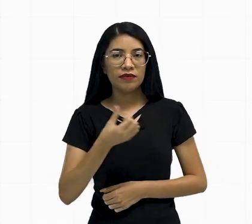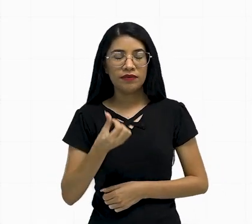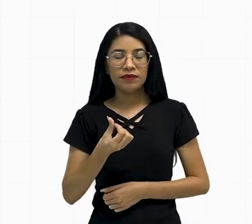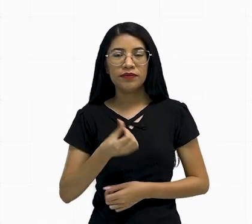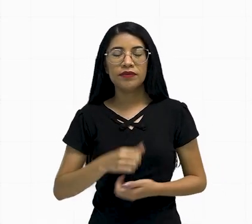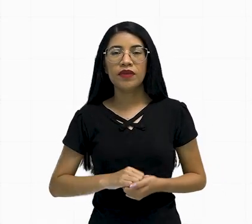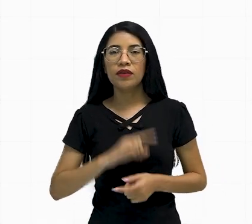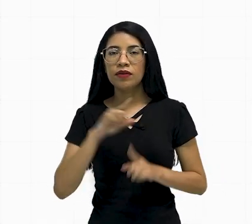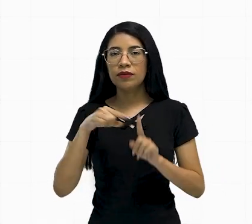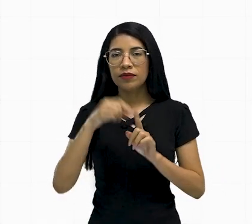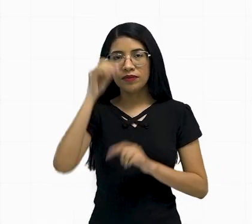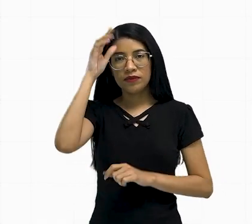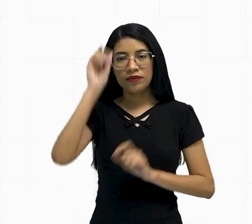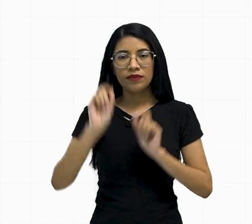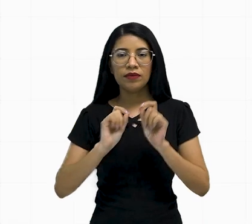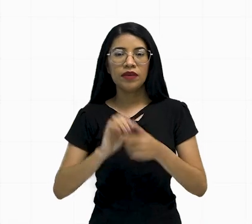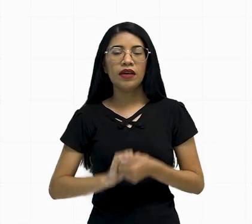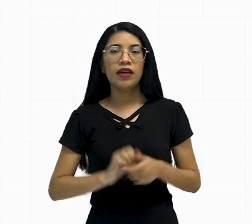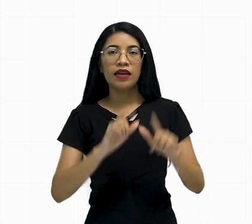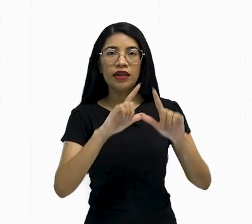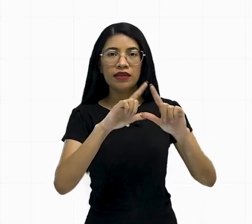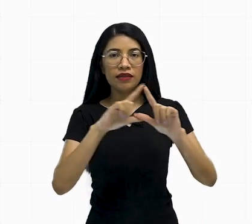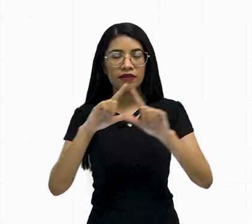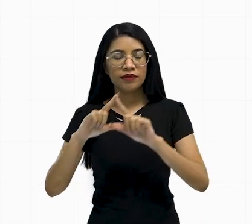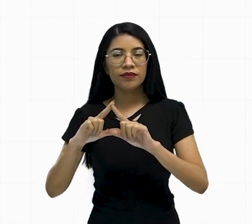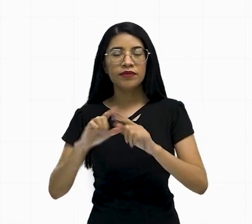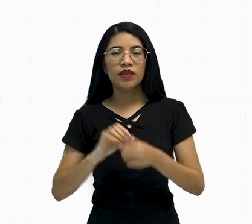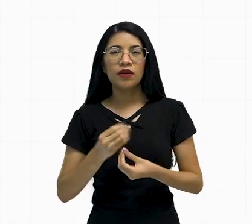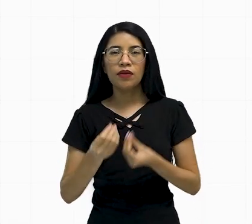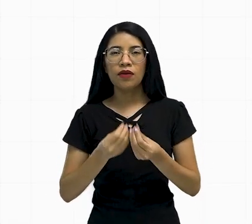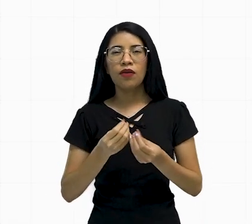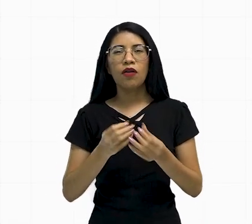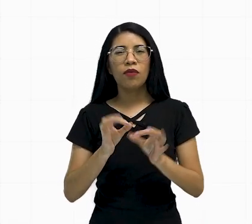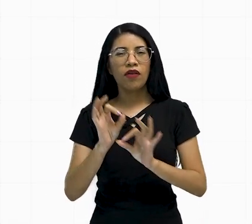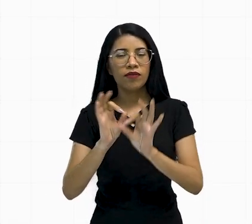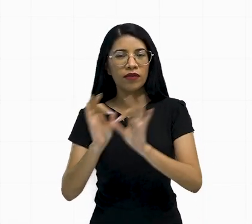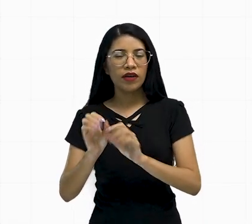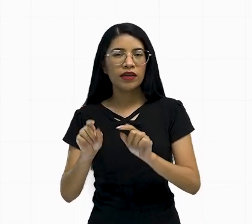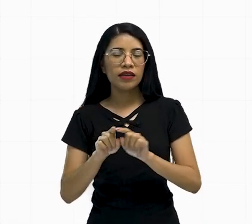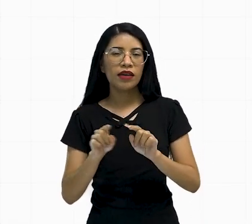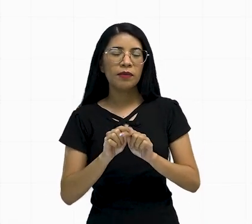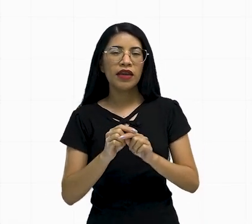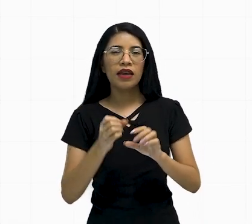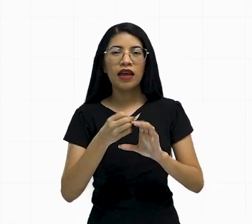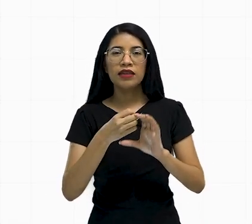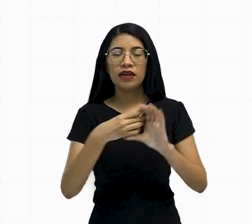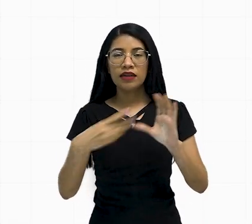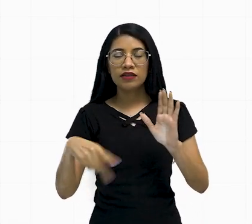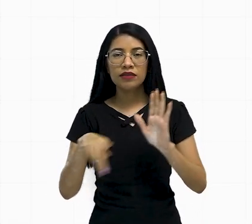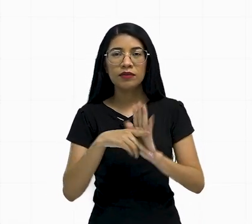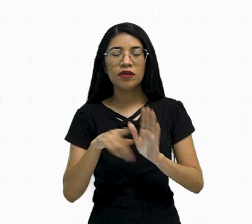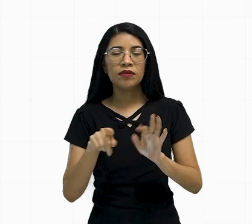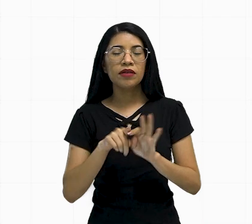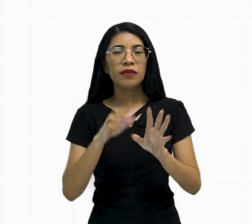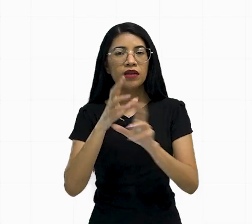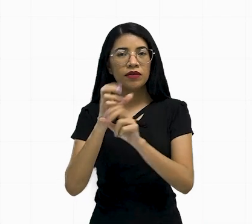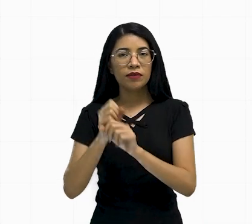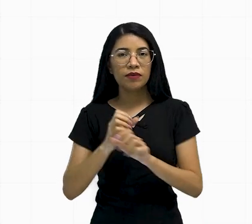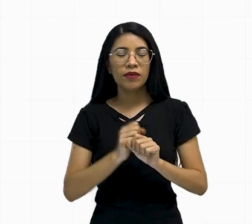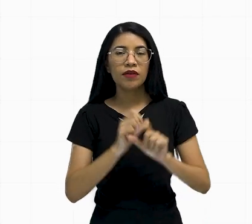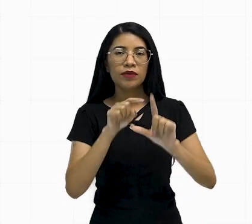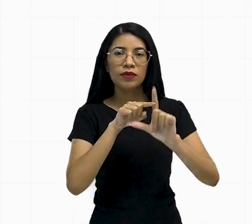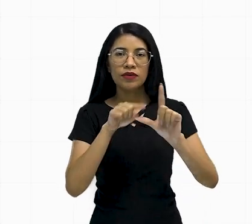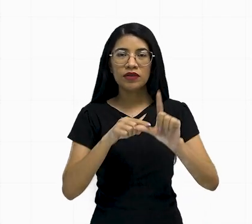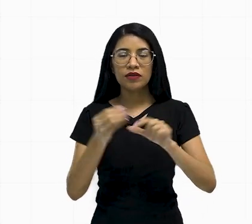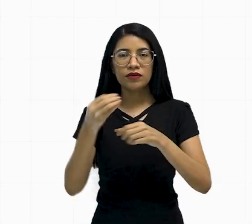66, objeto de conhecimento triângulos, construção, condição de existência e soma das medidas